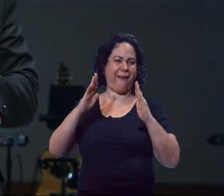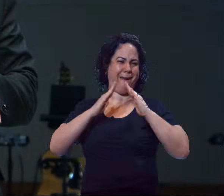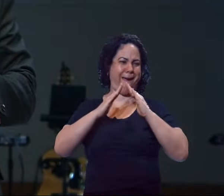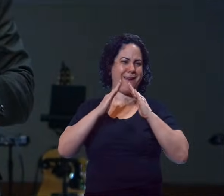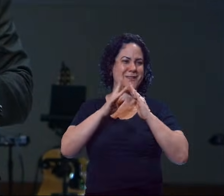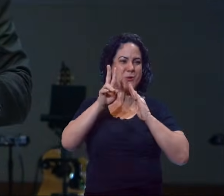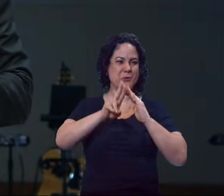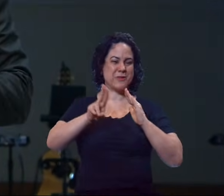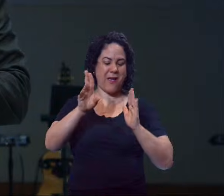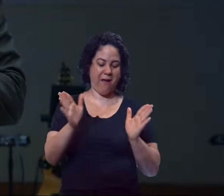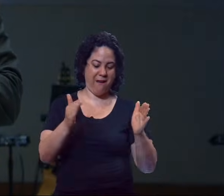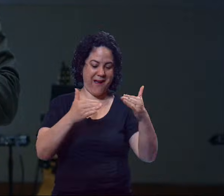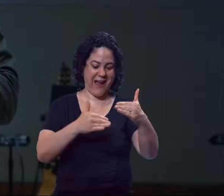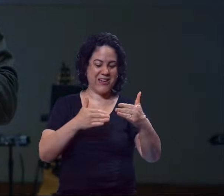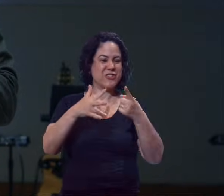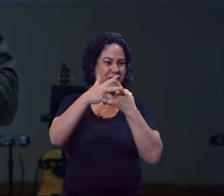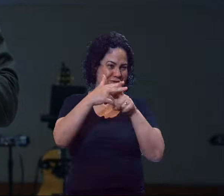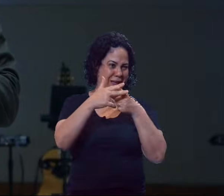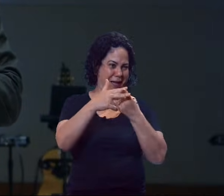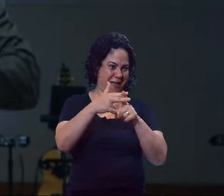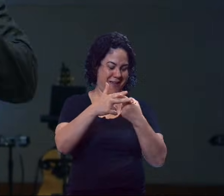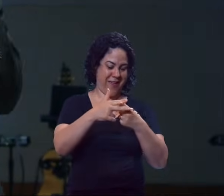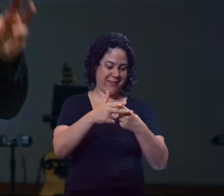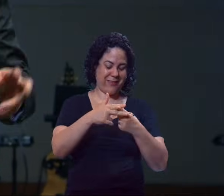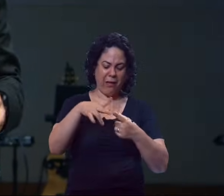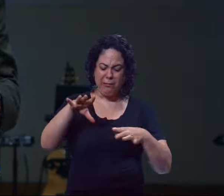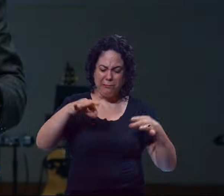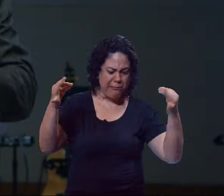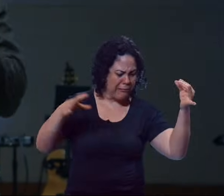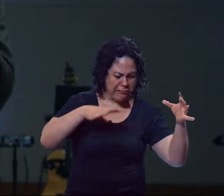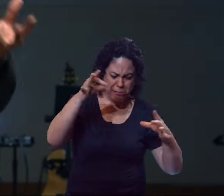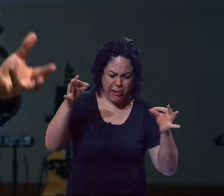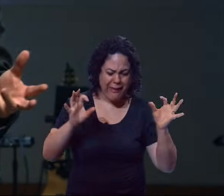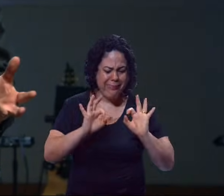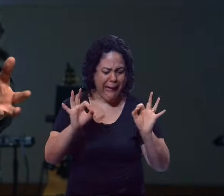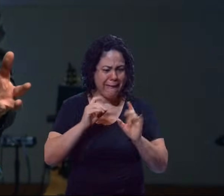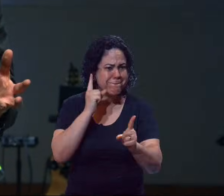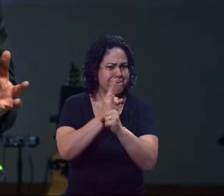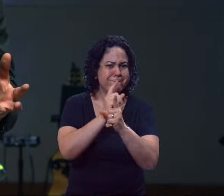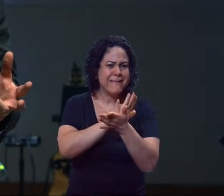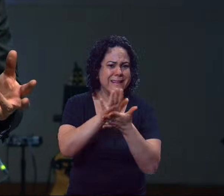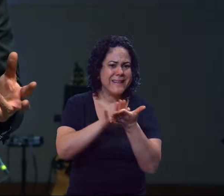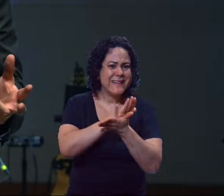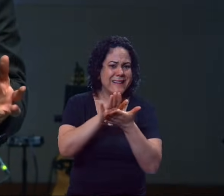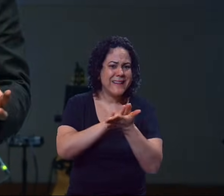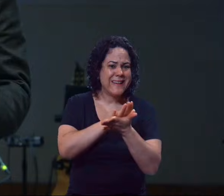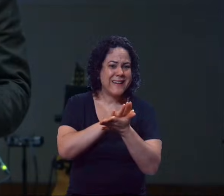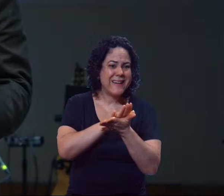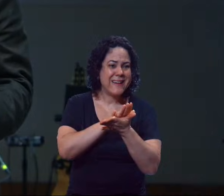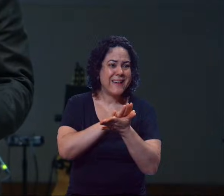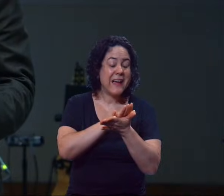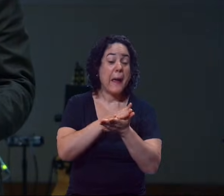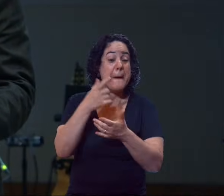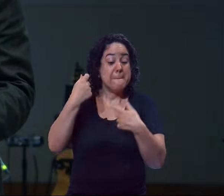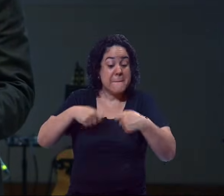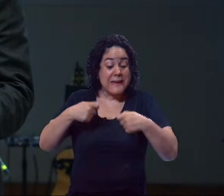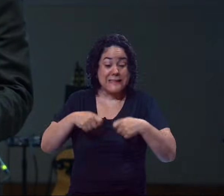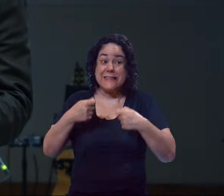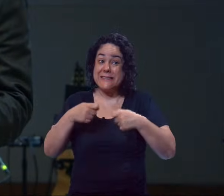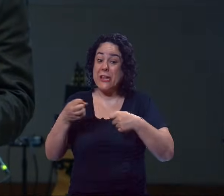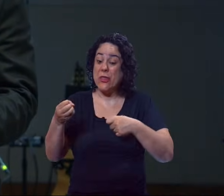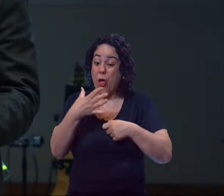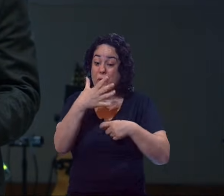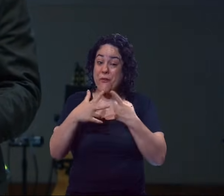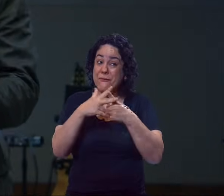estava um desastre, não tinha quase nada. Sumiu as chaves de fenda, não achava nada. Tem que dar uma reciclada, comprar